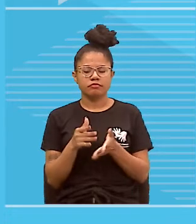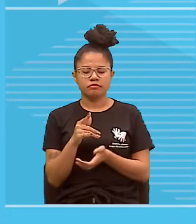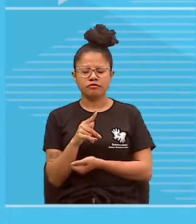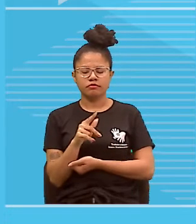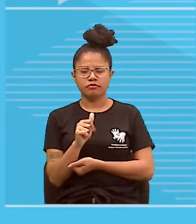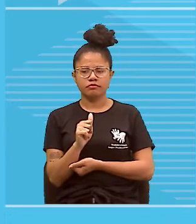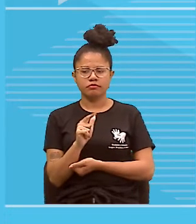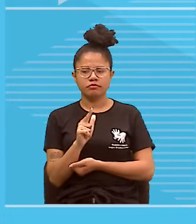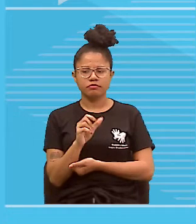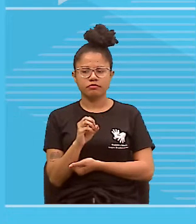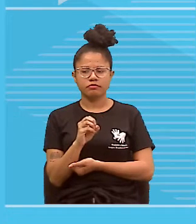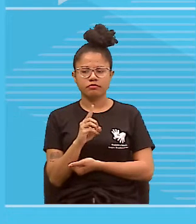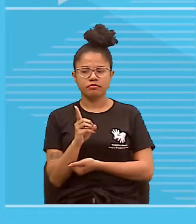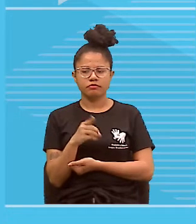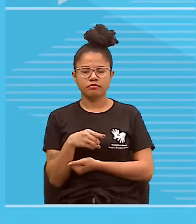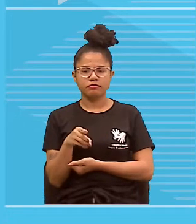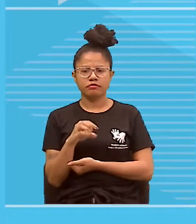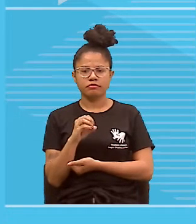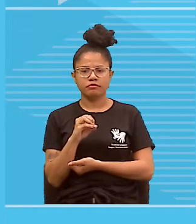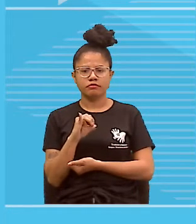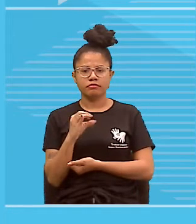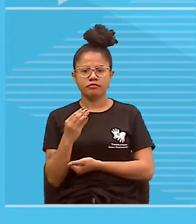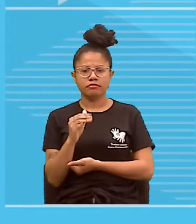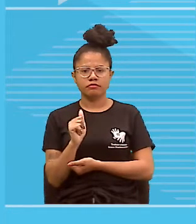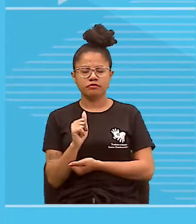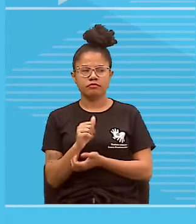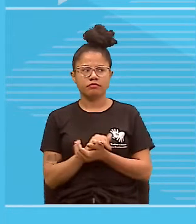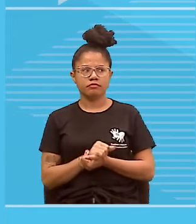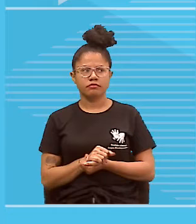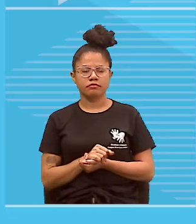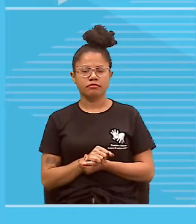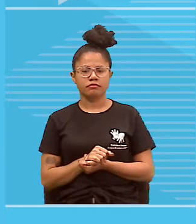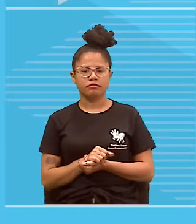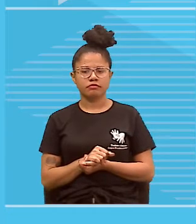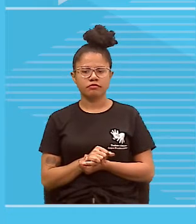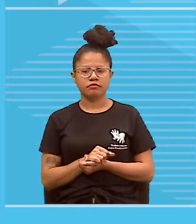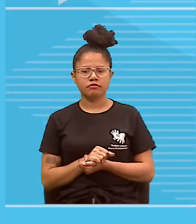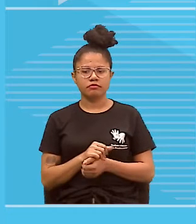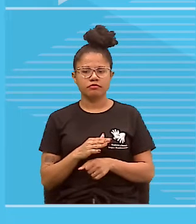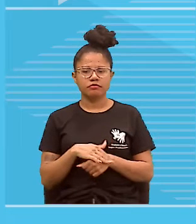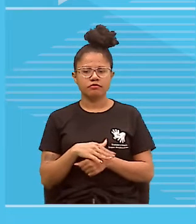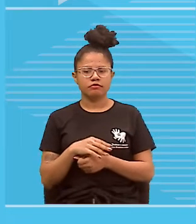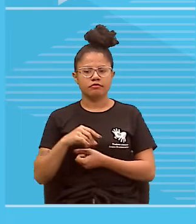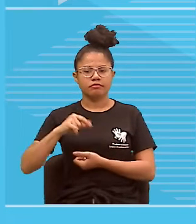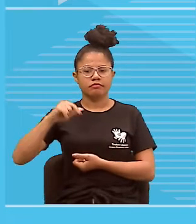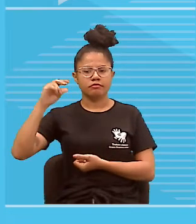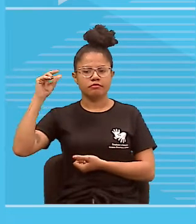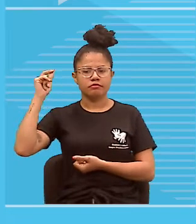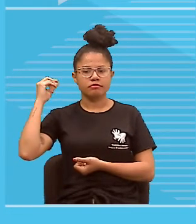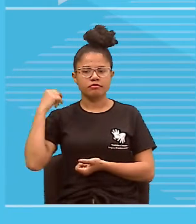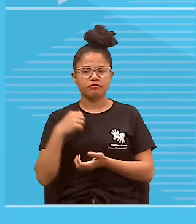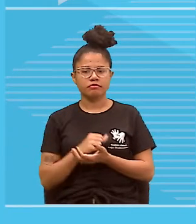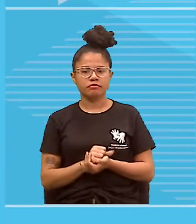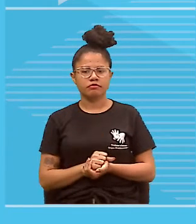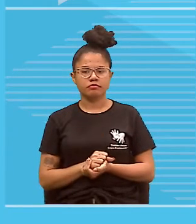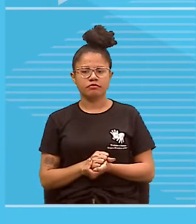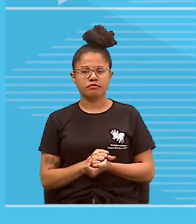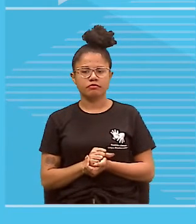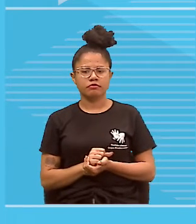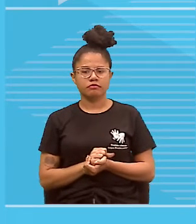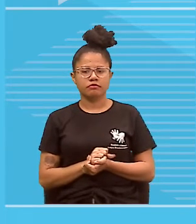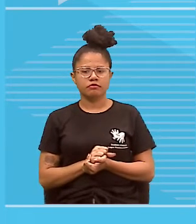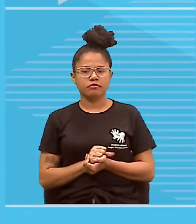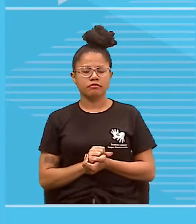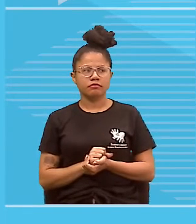paleozóica aí Começam a surgir as rochas sedimentares mais antigas né E aí com o surgimento